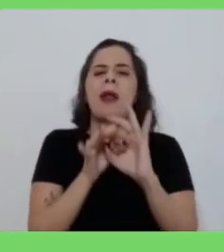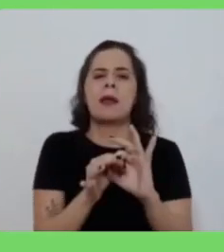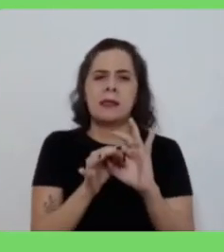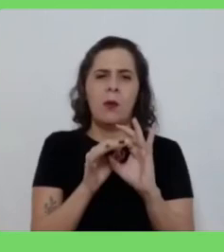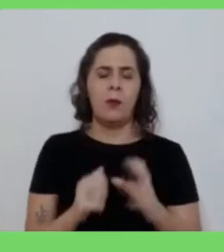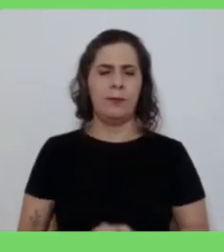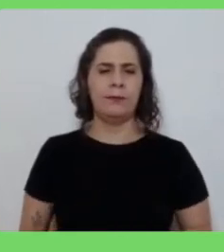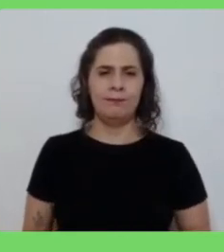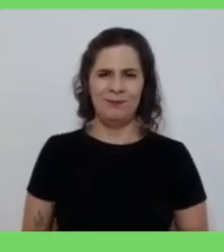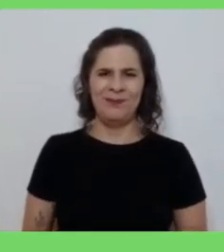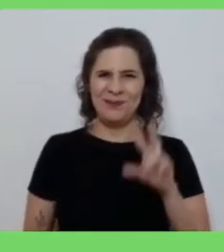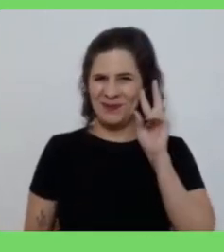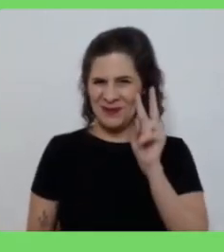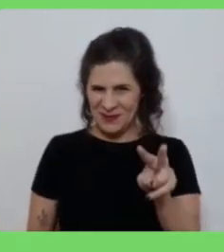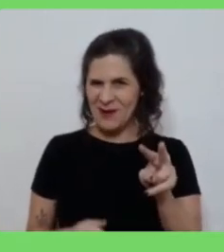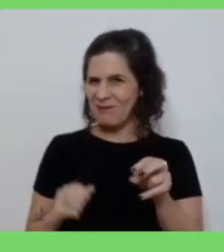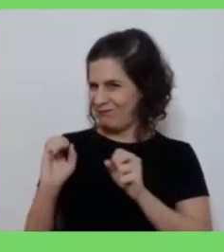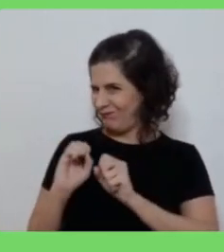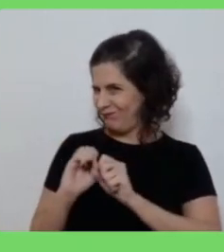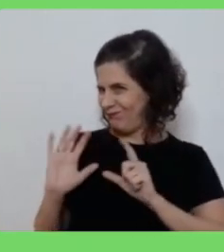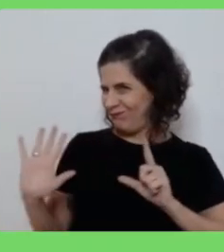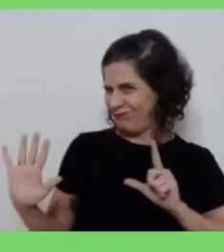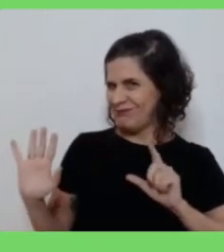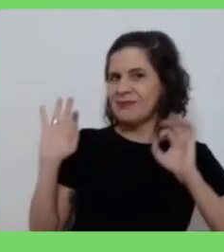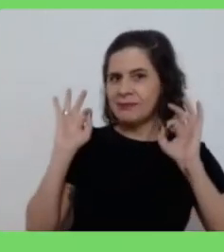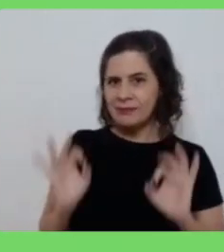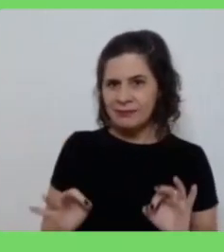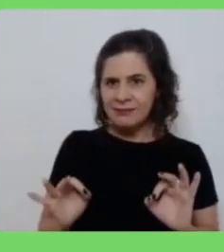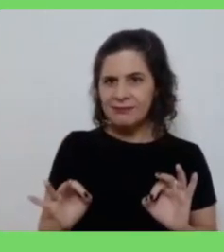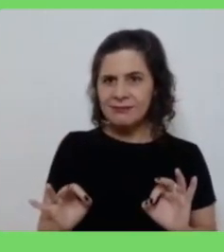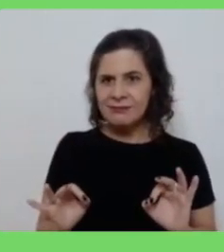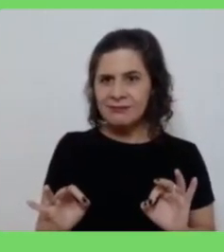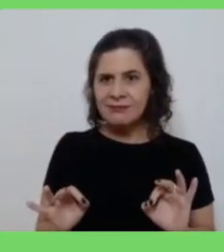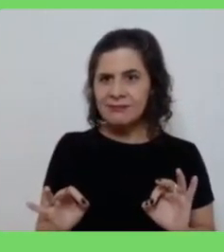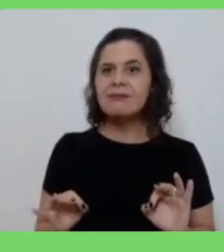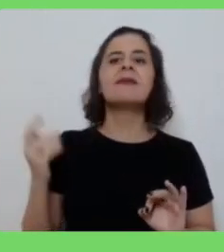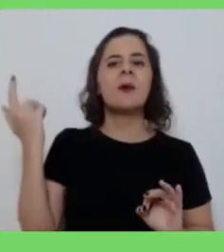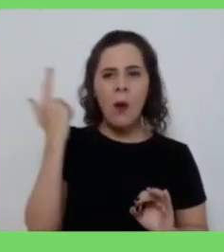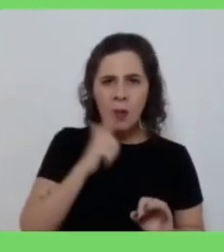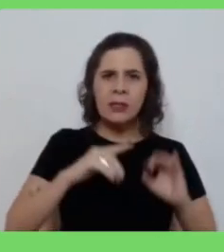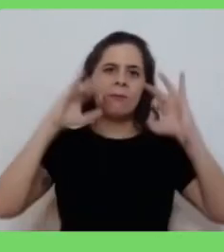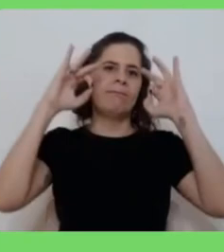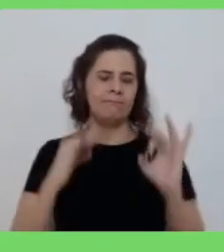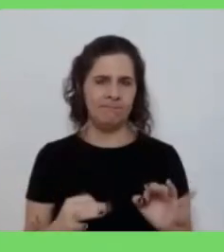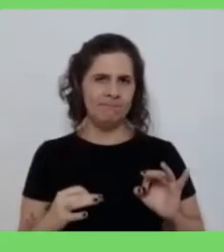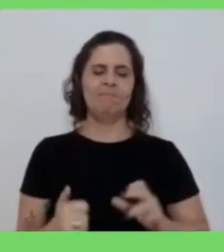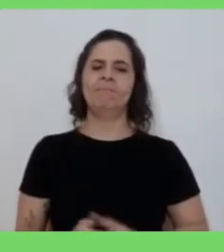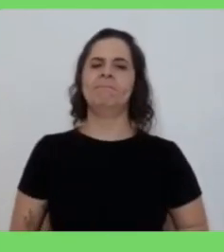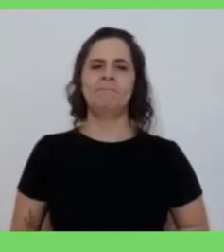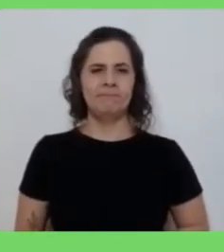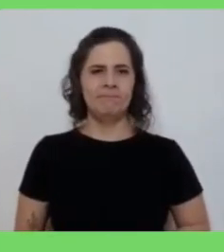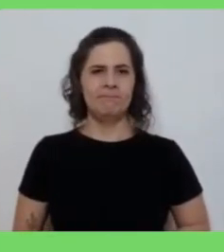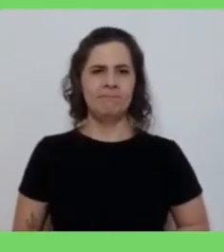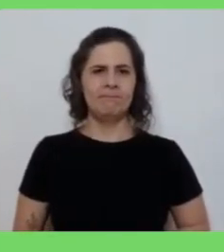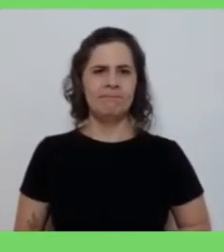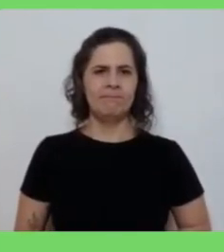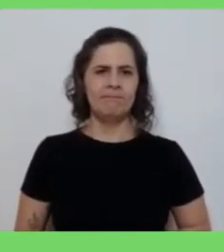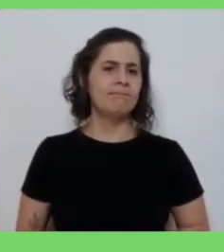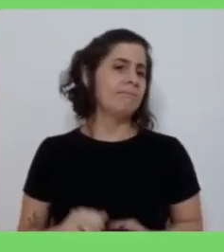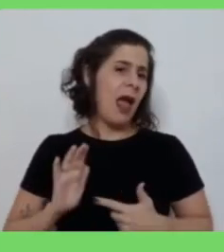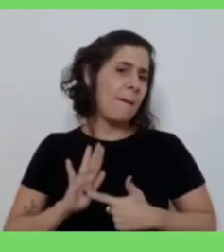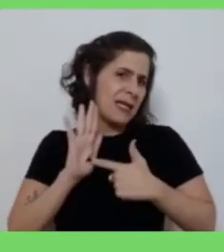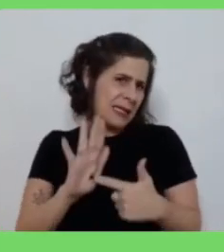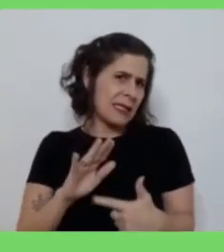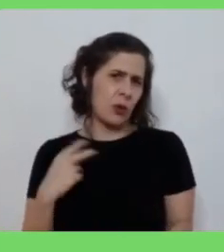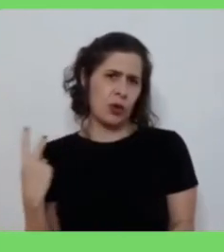tudo certo aqui na projeção produção como é que estamos acho que agora dá isso tá funcionando eh a apresentação